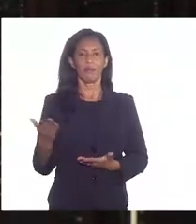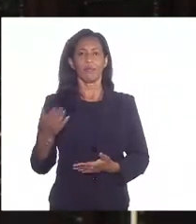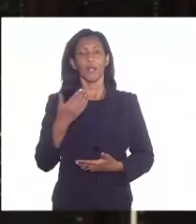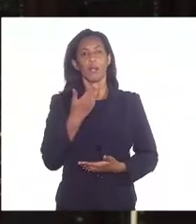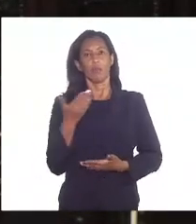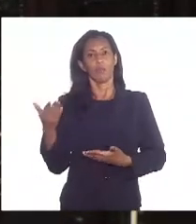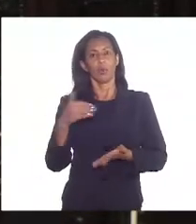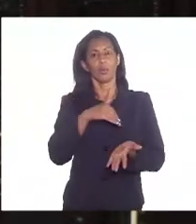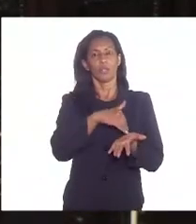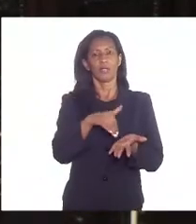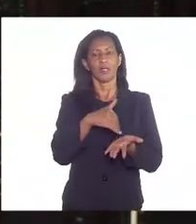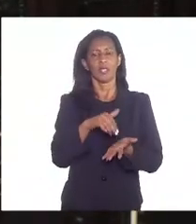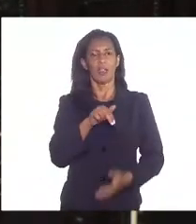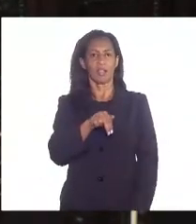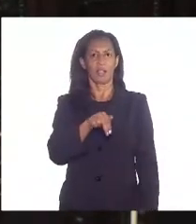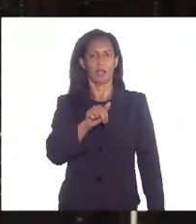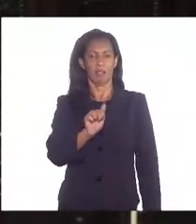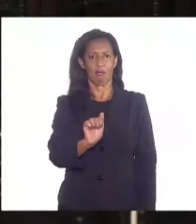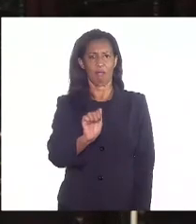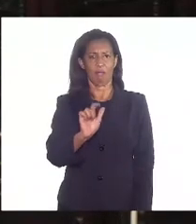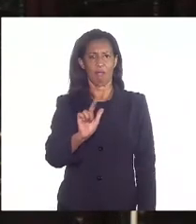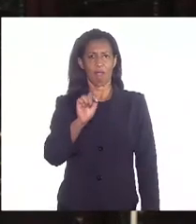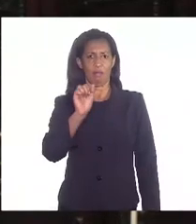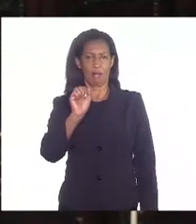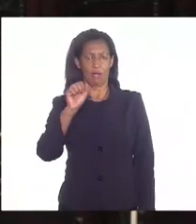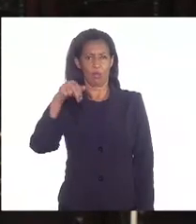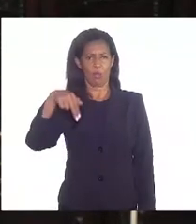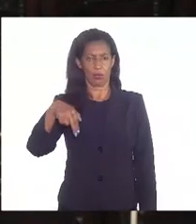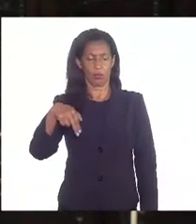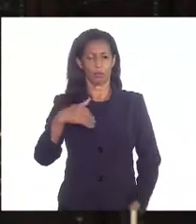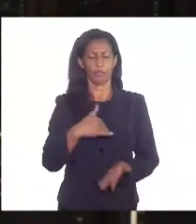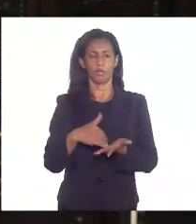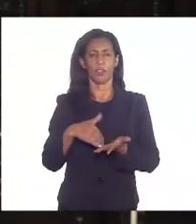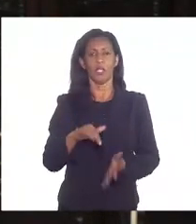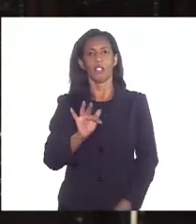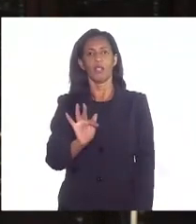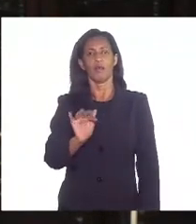nosso secretário Nelson Rocha, secretário de Estado de Fazenda.